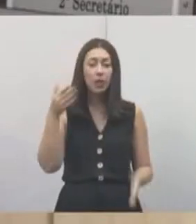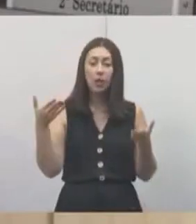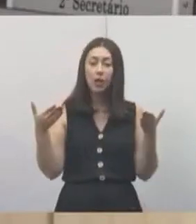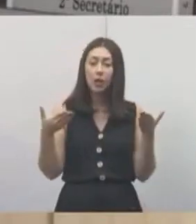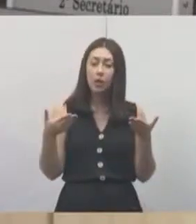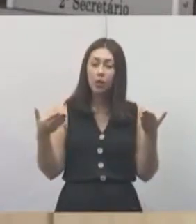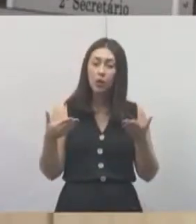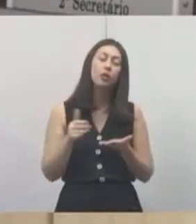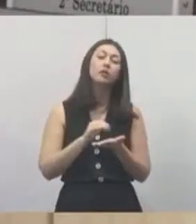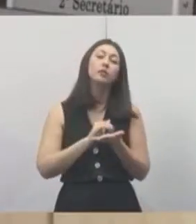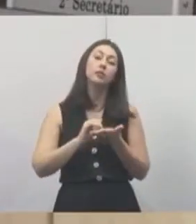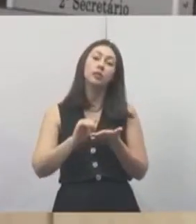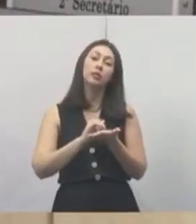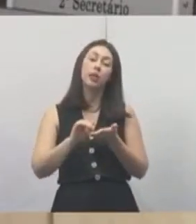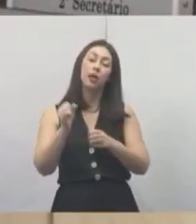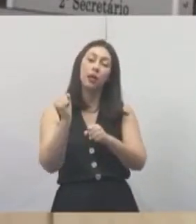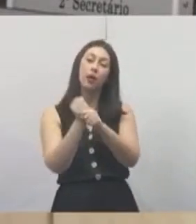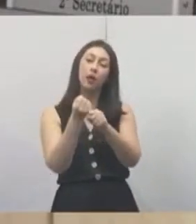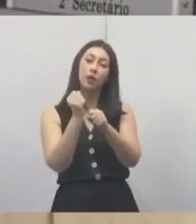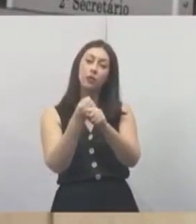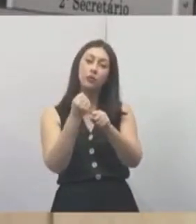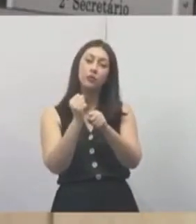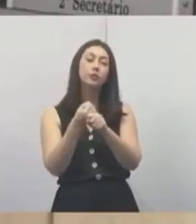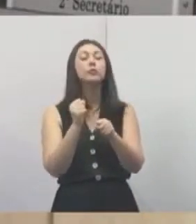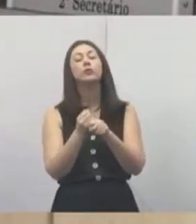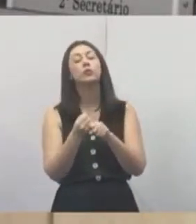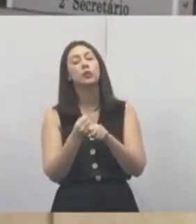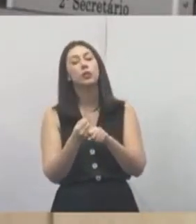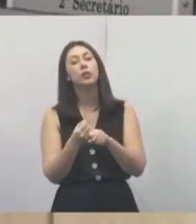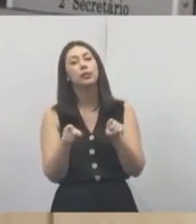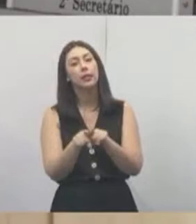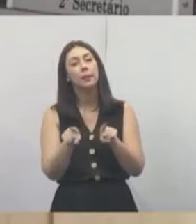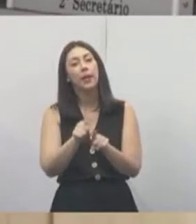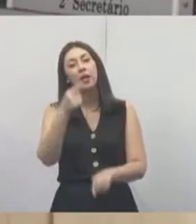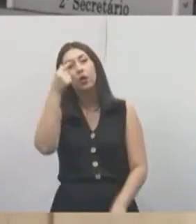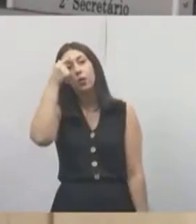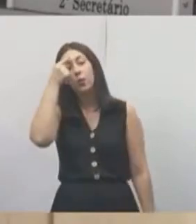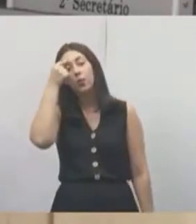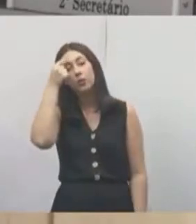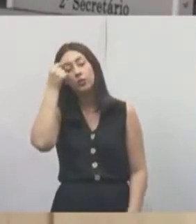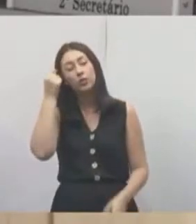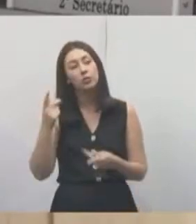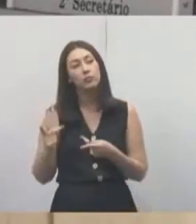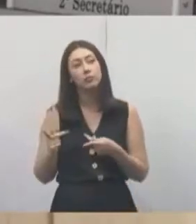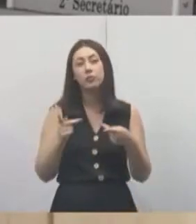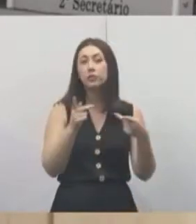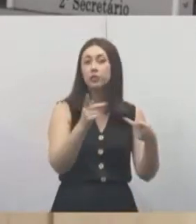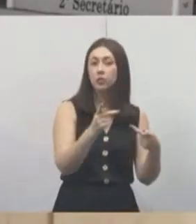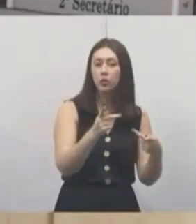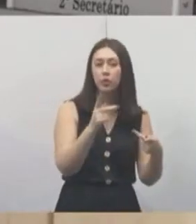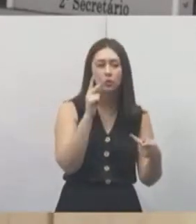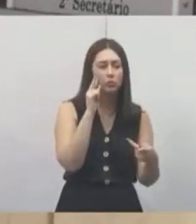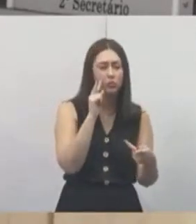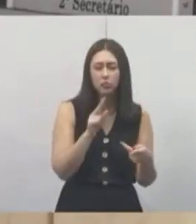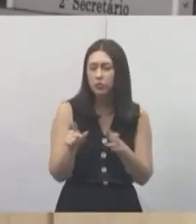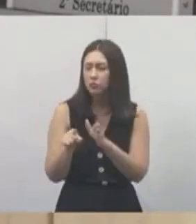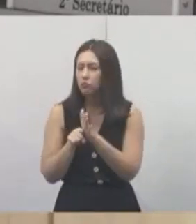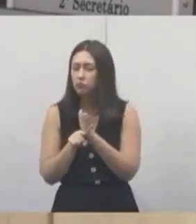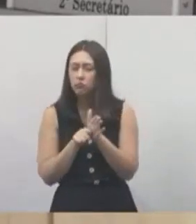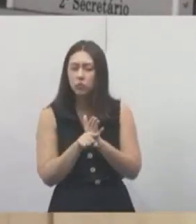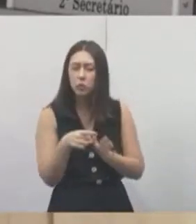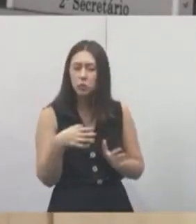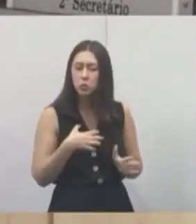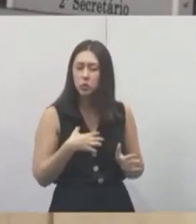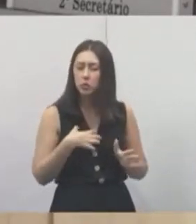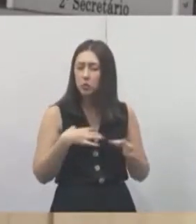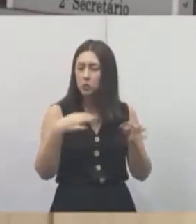agora a secretária de Infra, estive lá, o Edgar também esteve lá, e vai analisar a melhor forma de